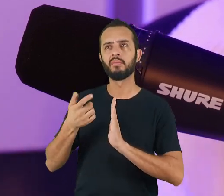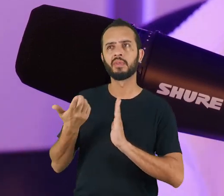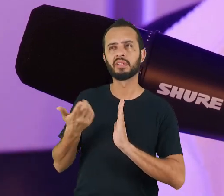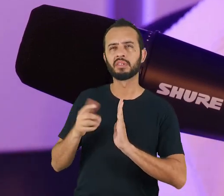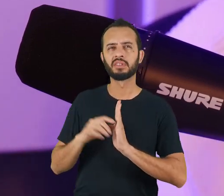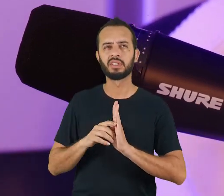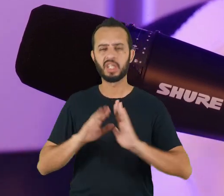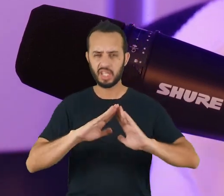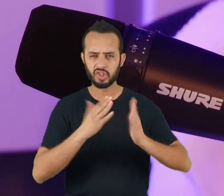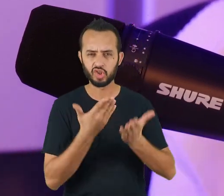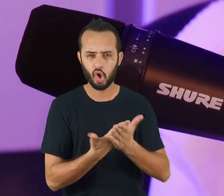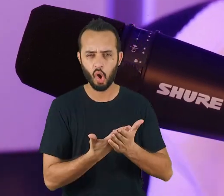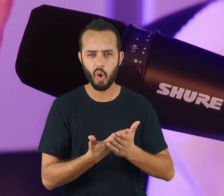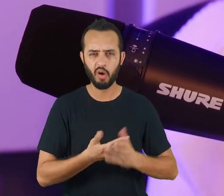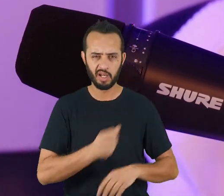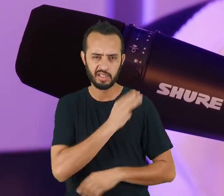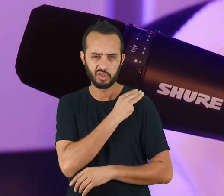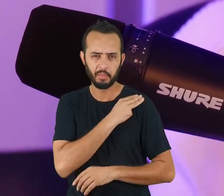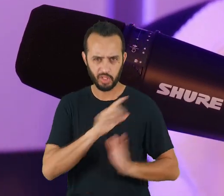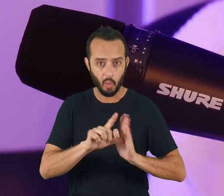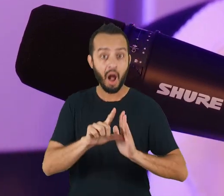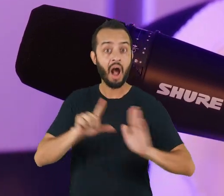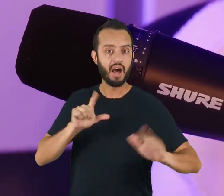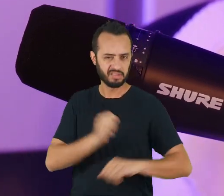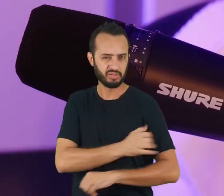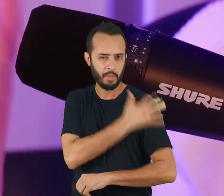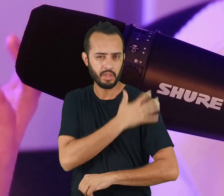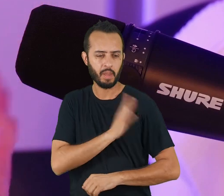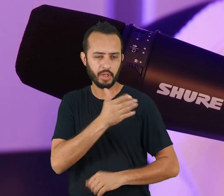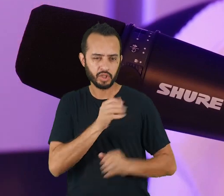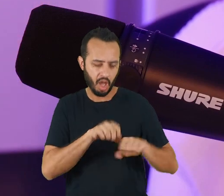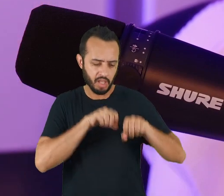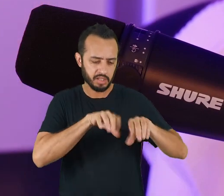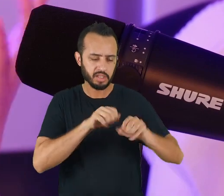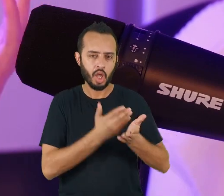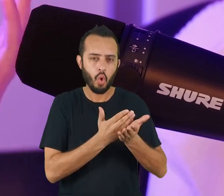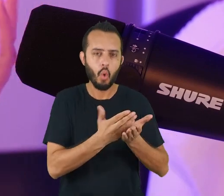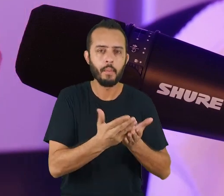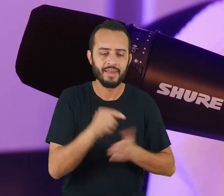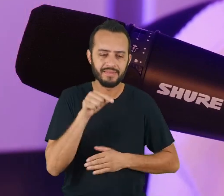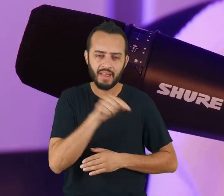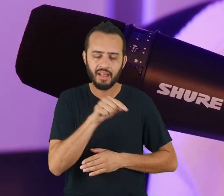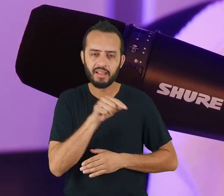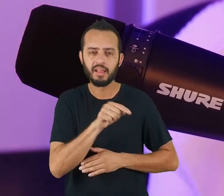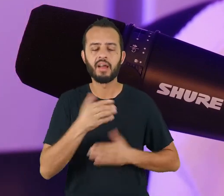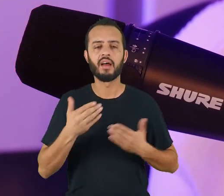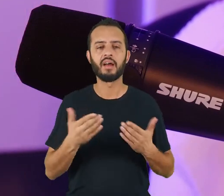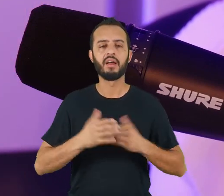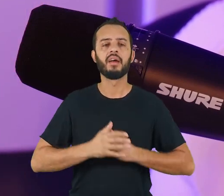de ir nas escolas nem seo média tá um pouco antes para já começar a abrir